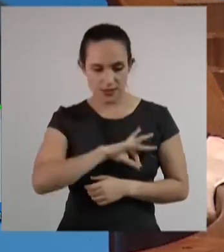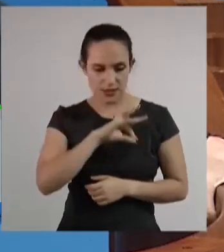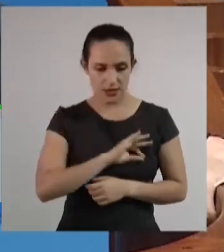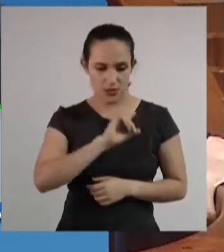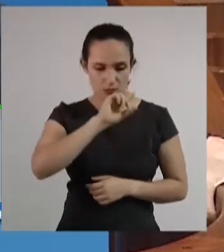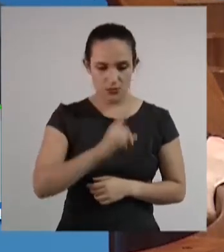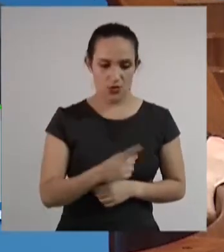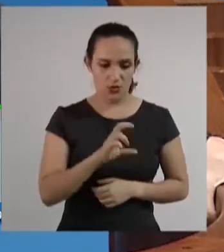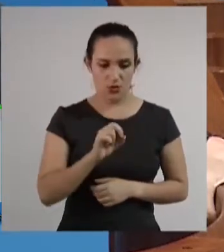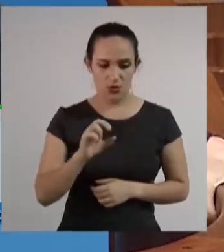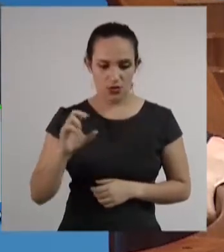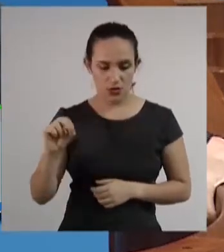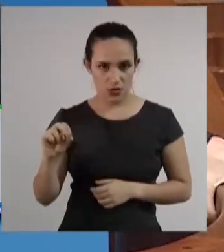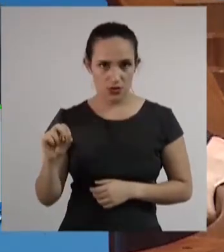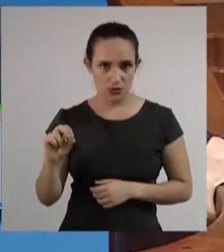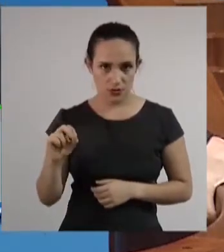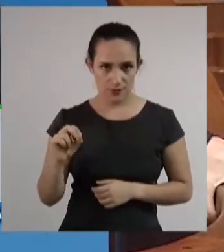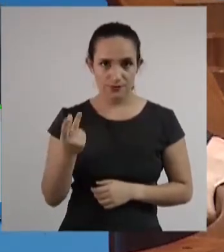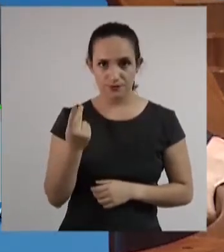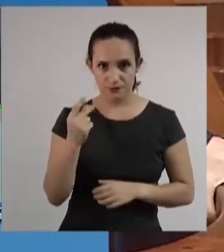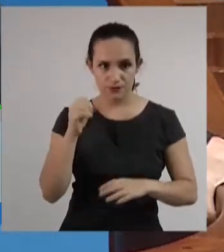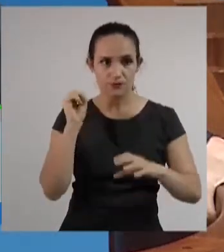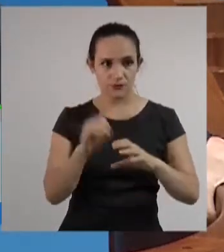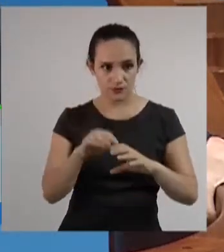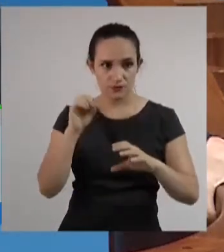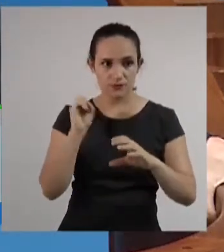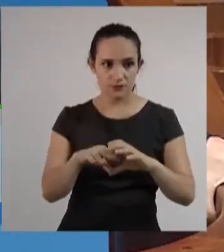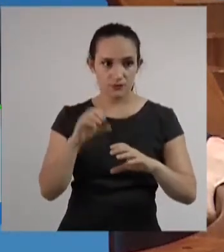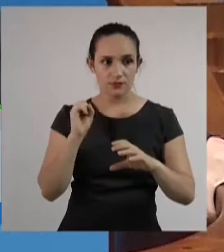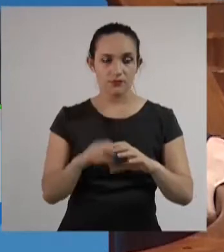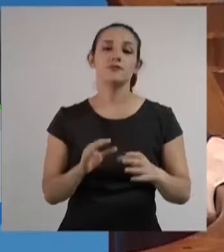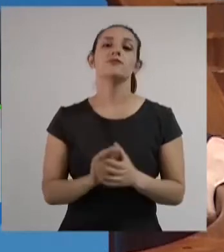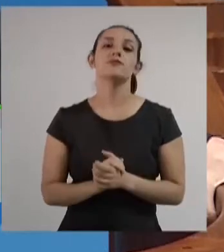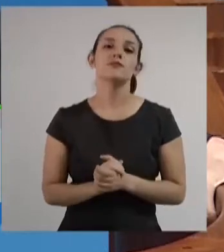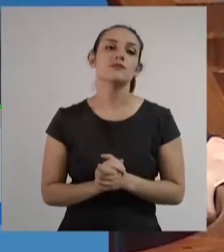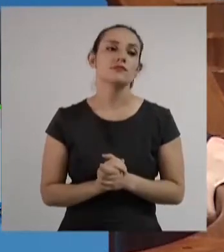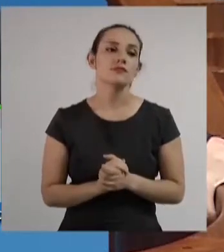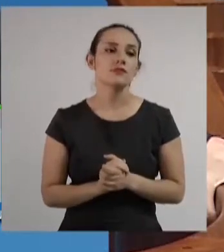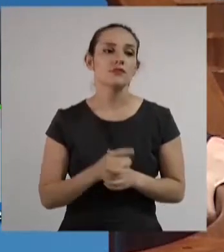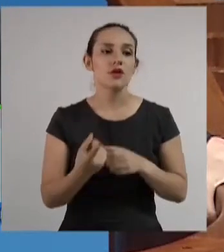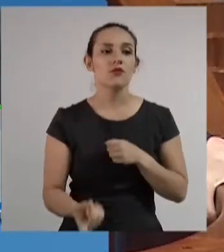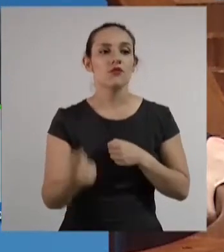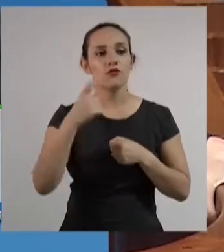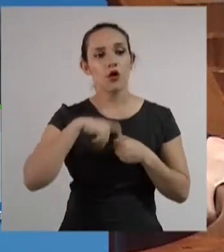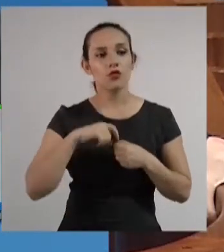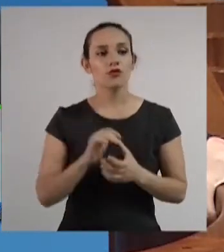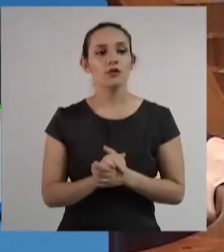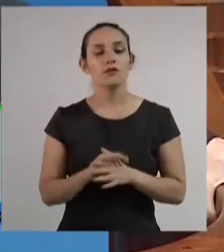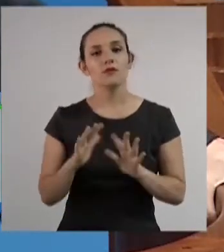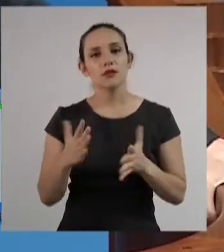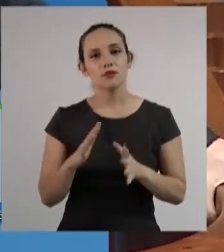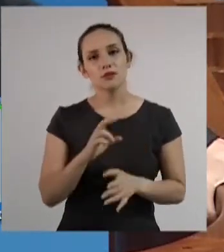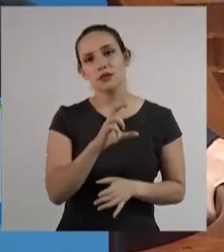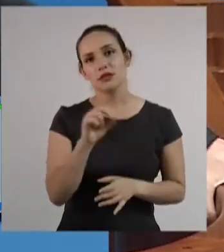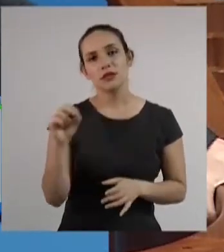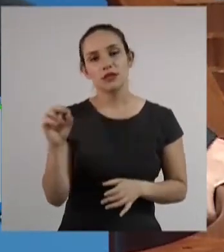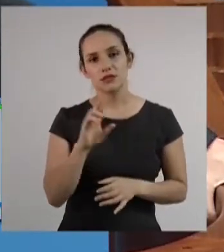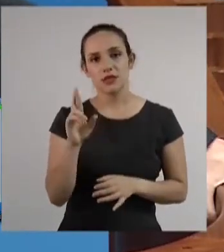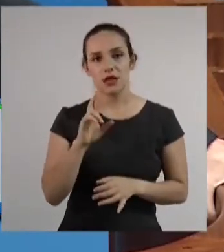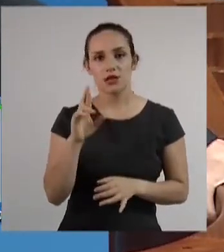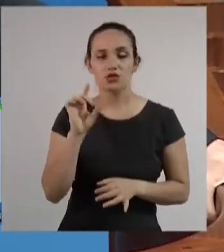1.500, ele contribui para esse fundo e ele recebe de volta em torno de R$ 500